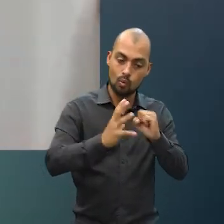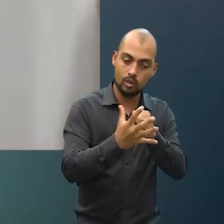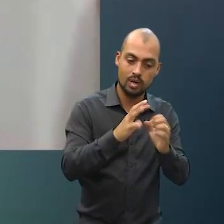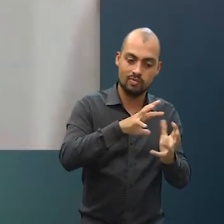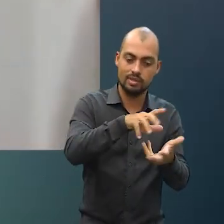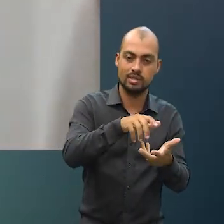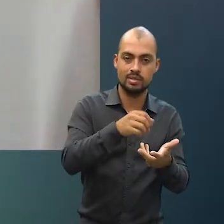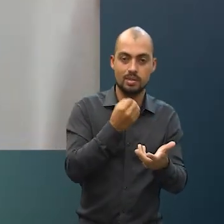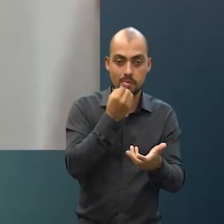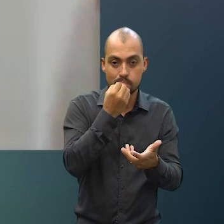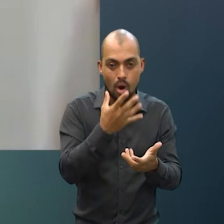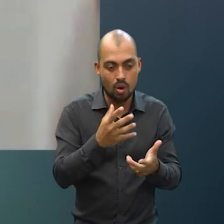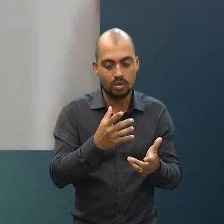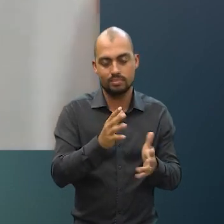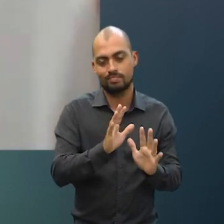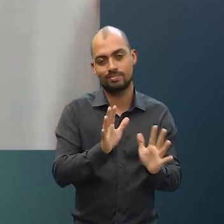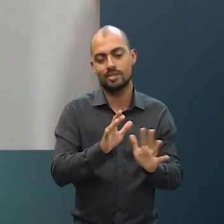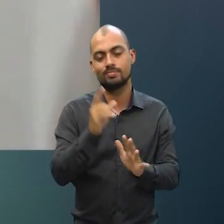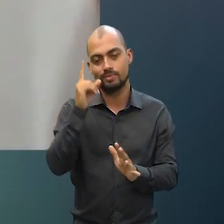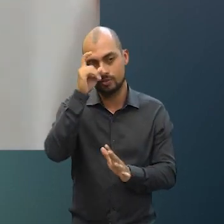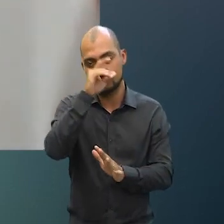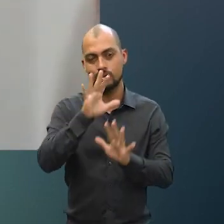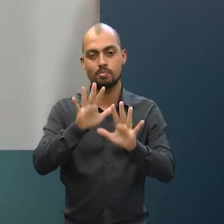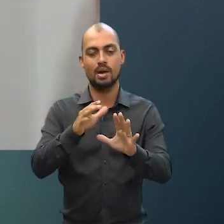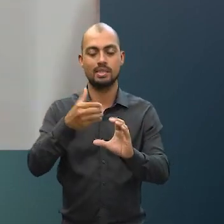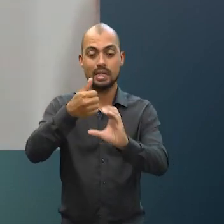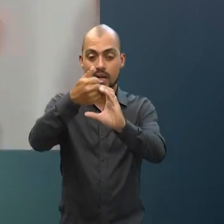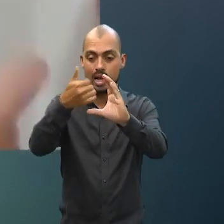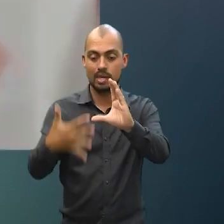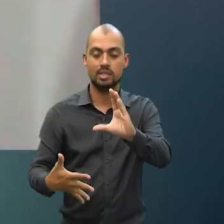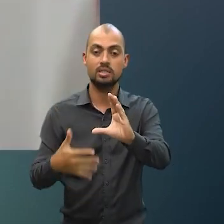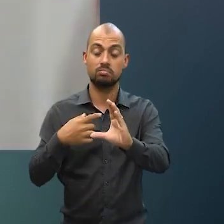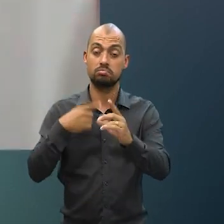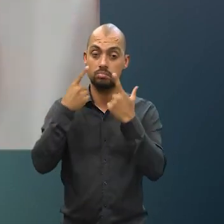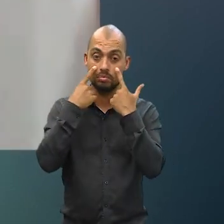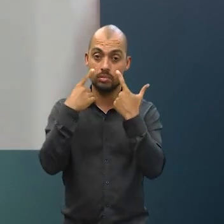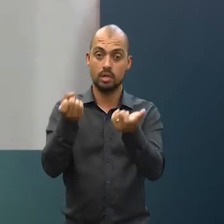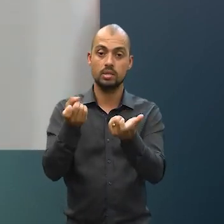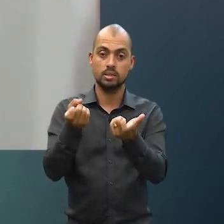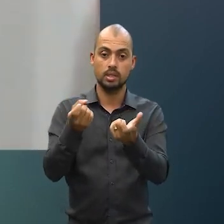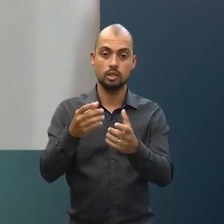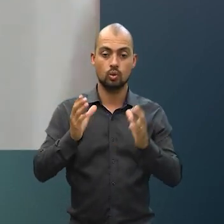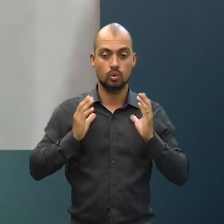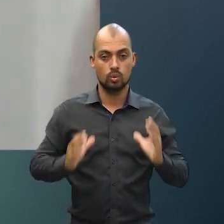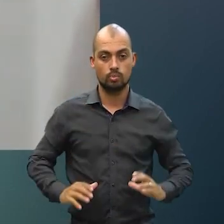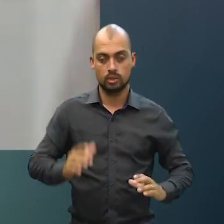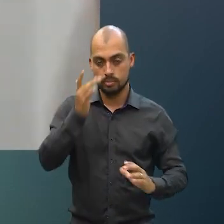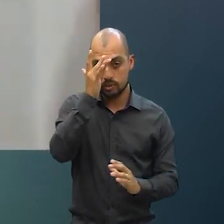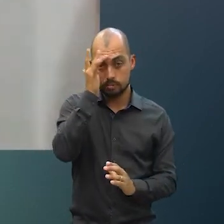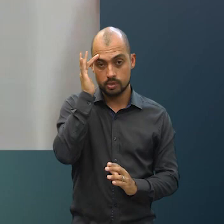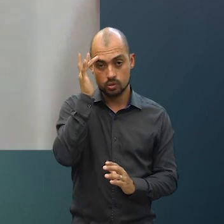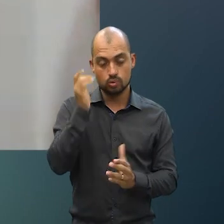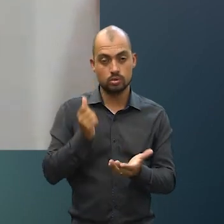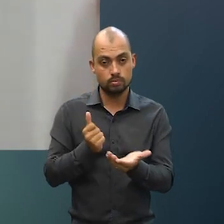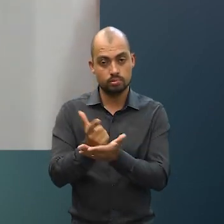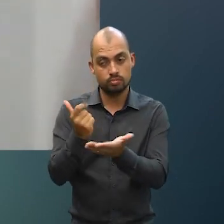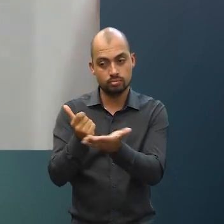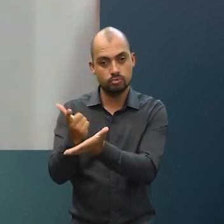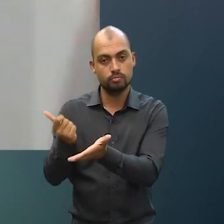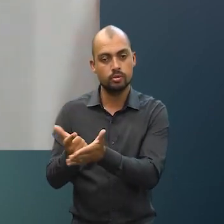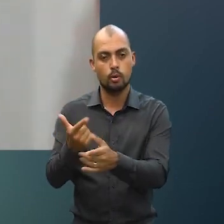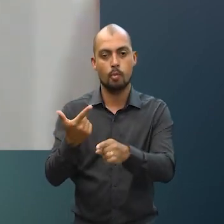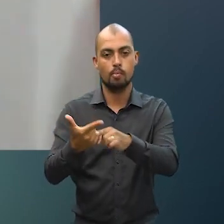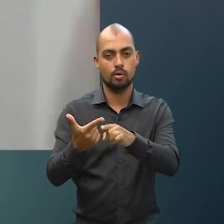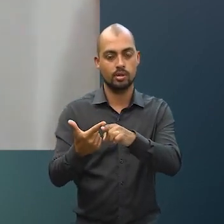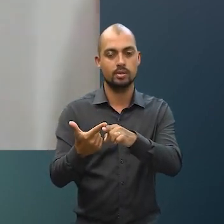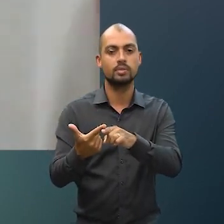uma coisa interessante, né? Eu acho que essa é uma característica, né, bastante interessante assim do comportamento do consumidor, porque ele